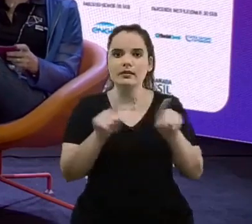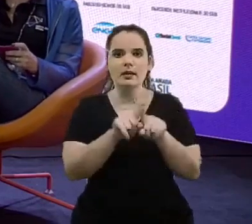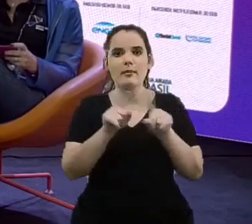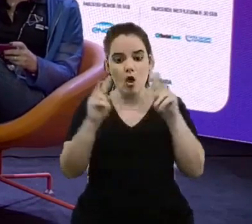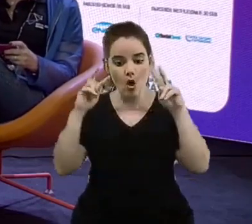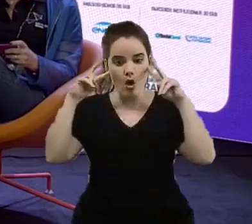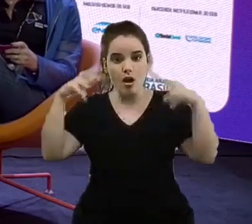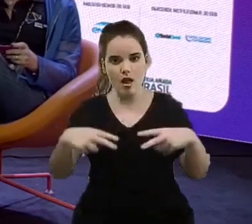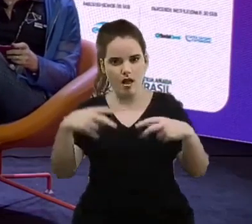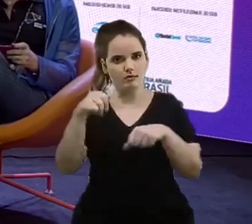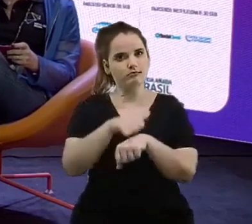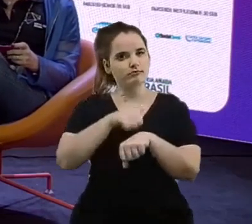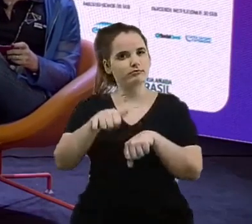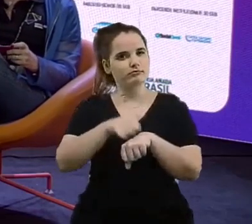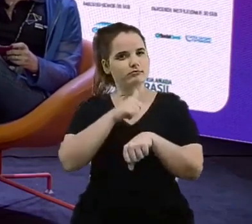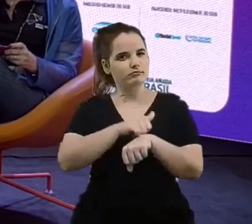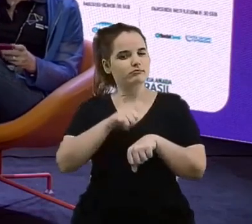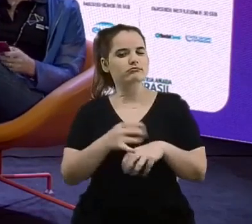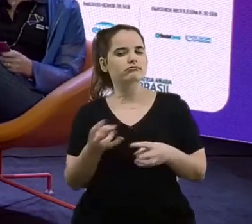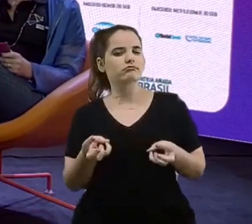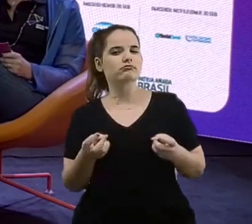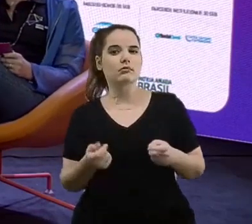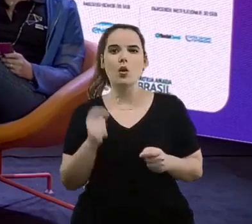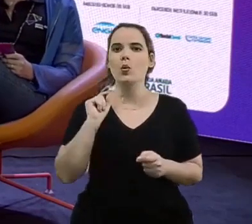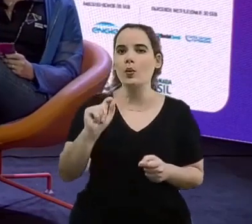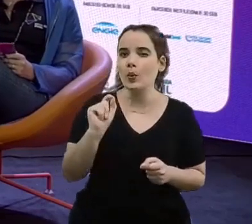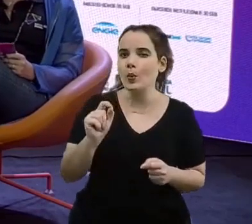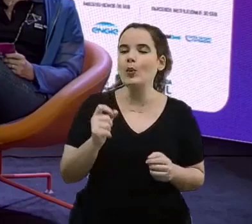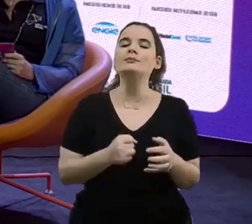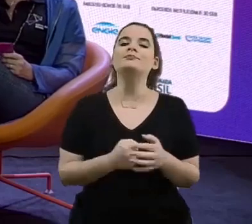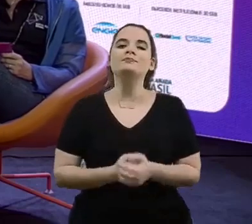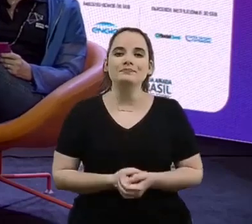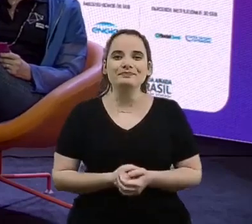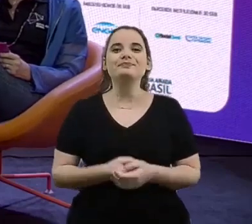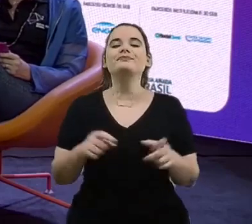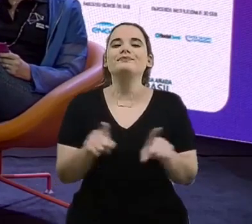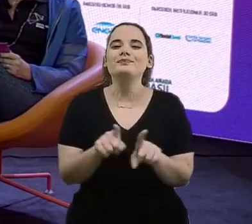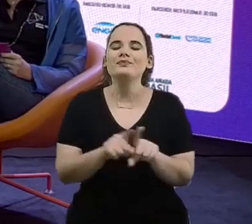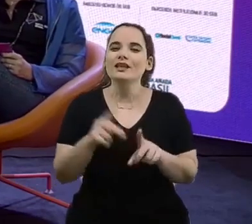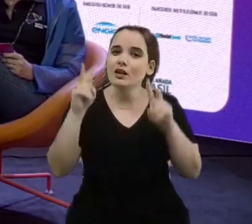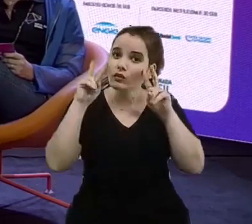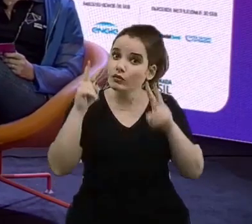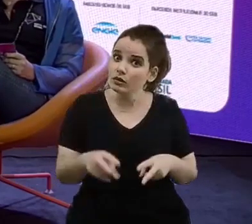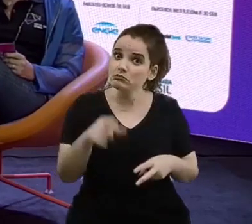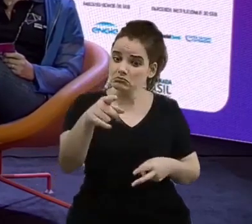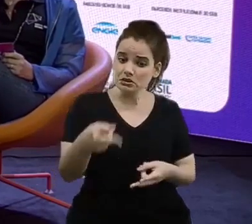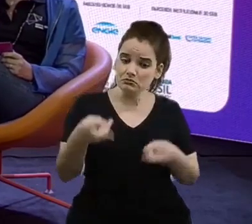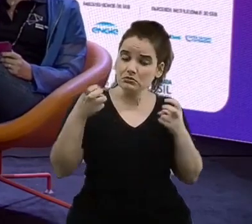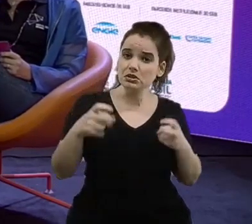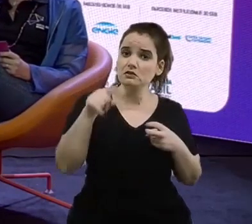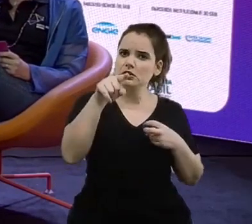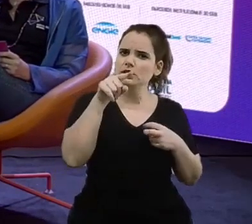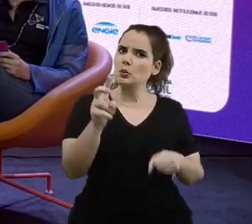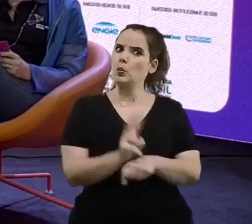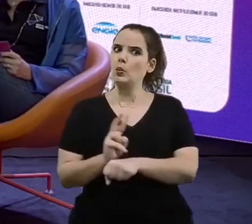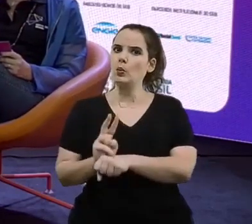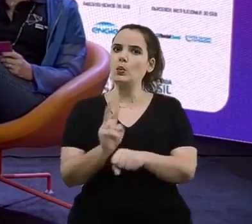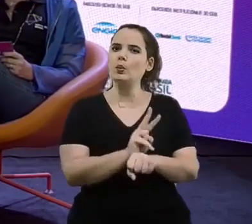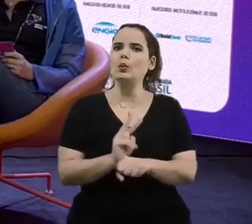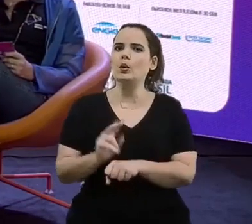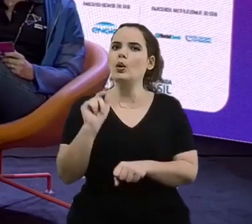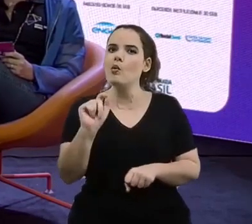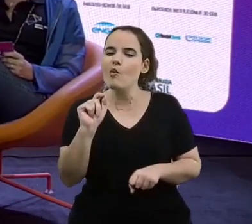assim eles poderiam validar com a gente o tempo todo se o produto era aquele produto que eles esperavam, se aquilo realmente ia